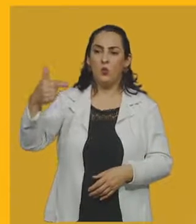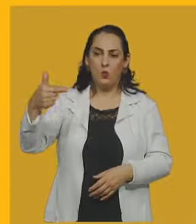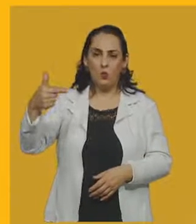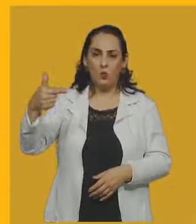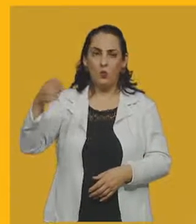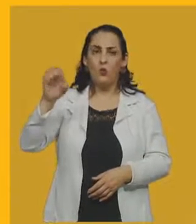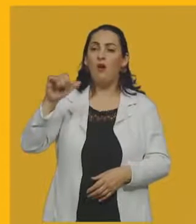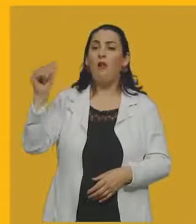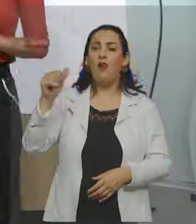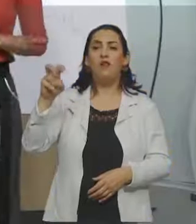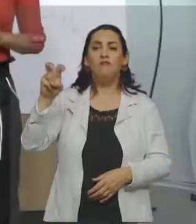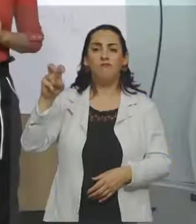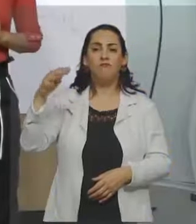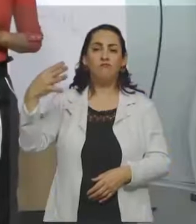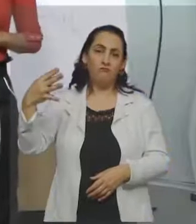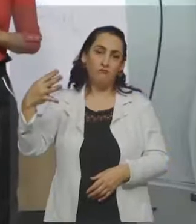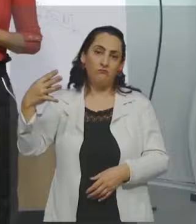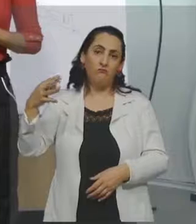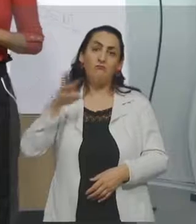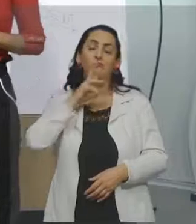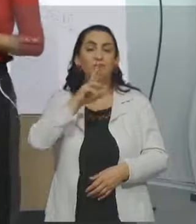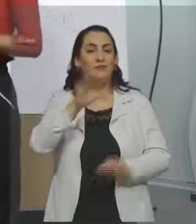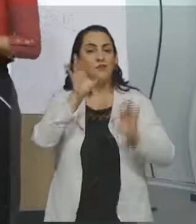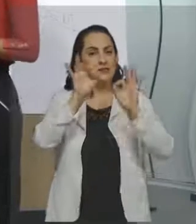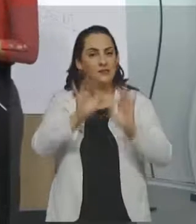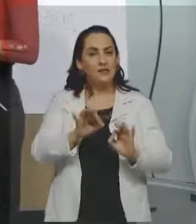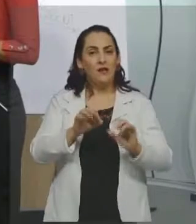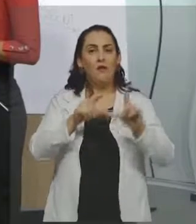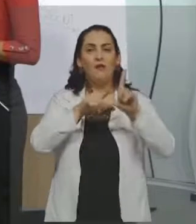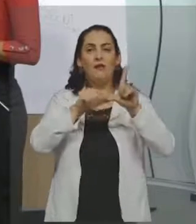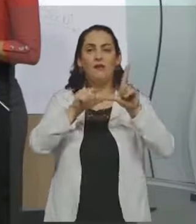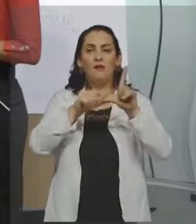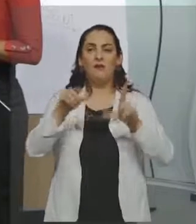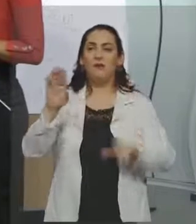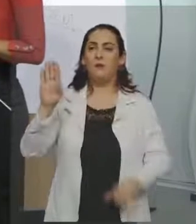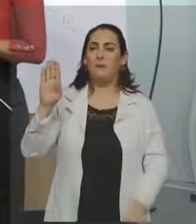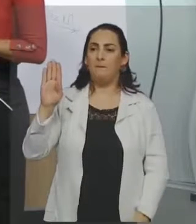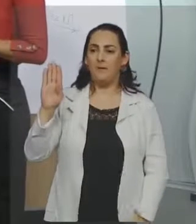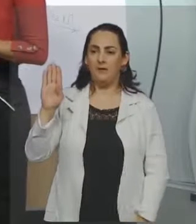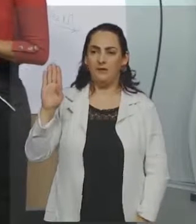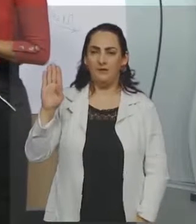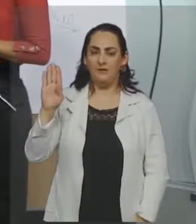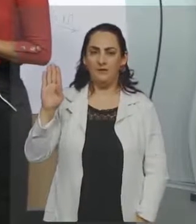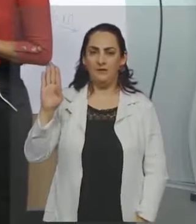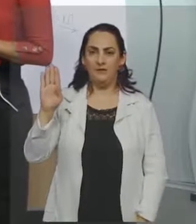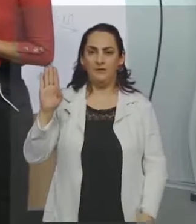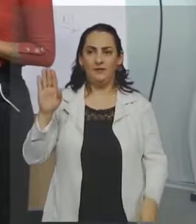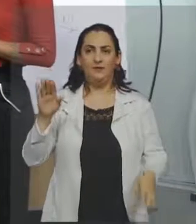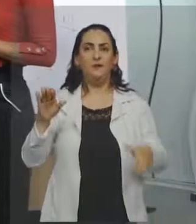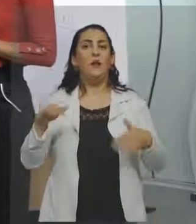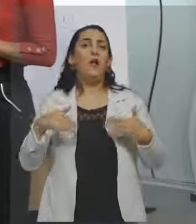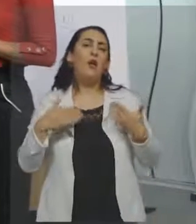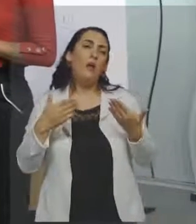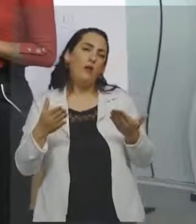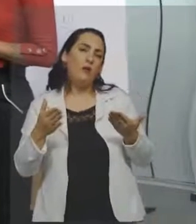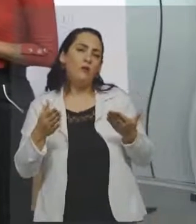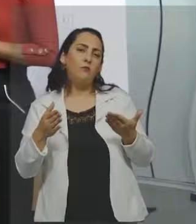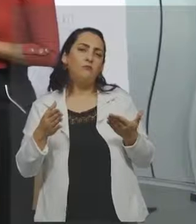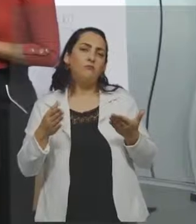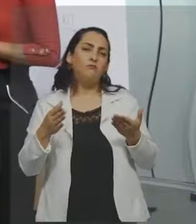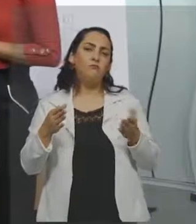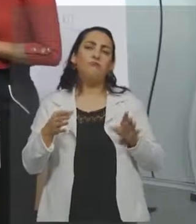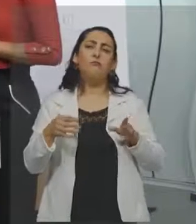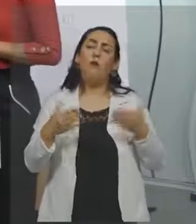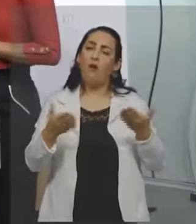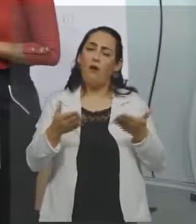54. Então, a resposta certa vai ser a letra B, ok? Bom, gente, apesar de falar um pouquinho mais